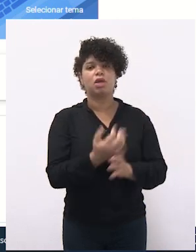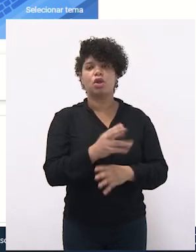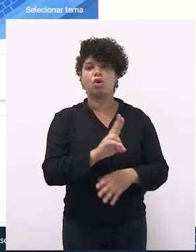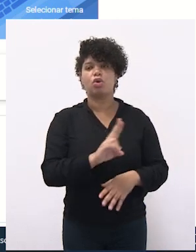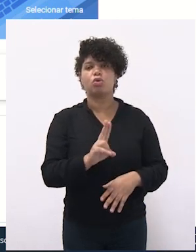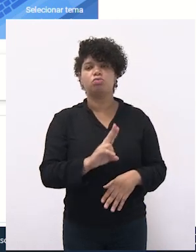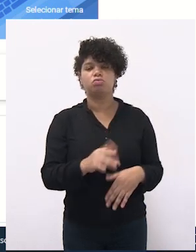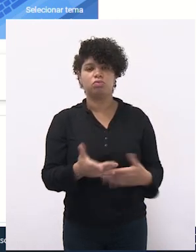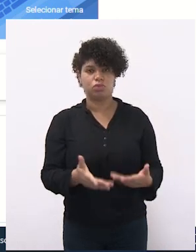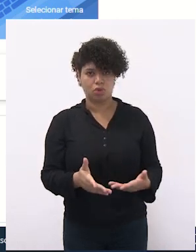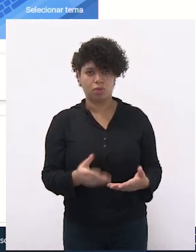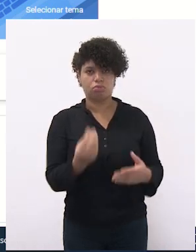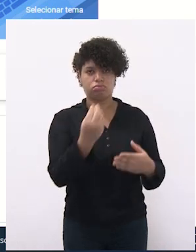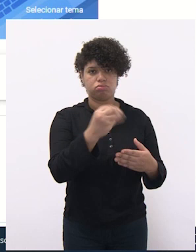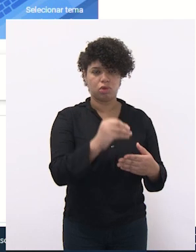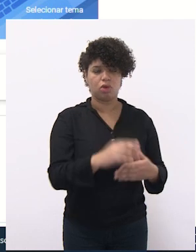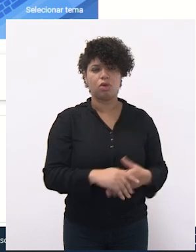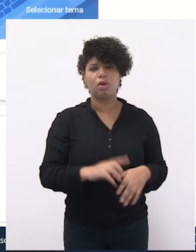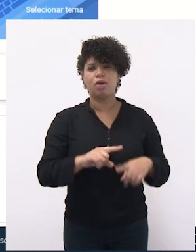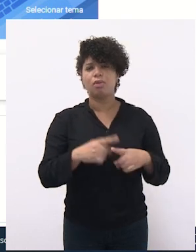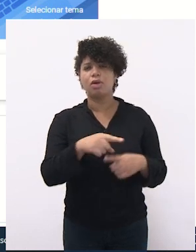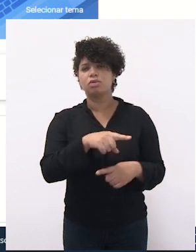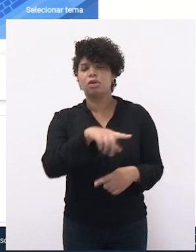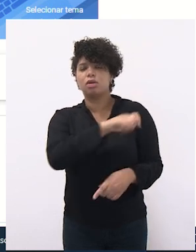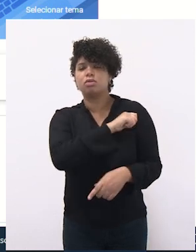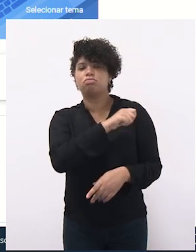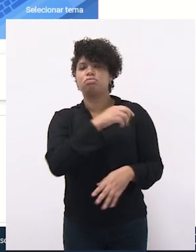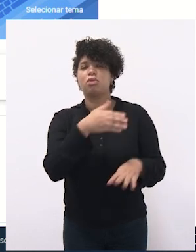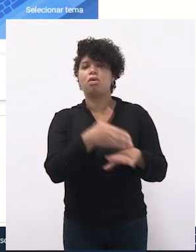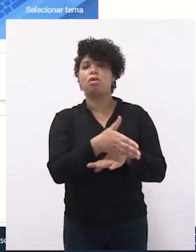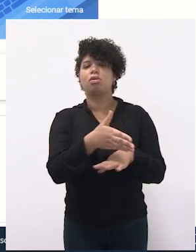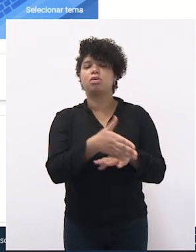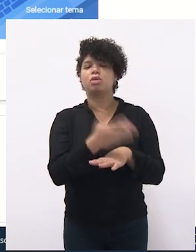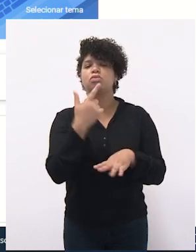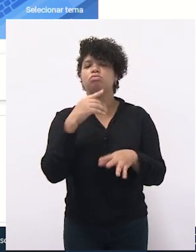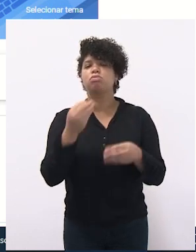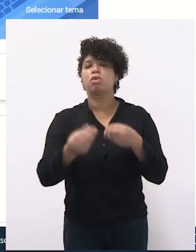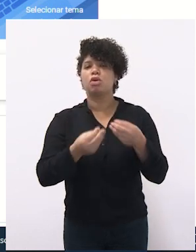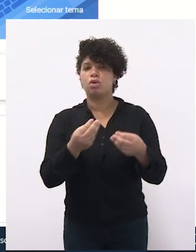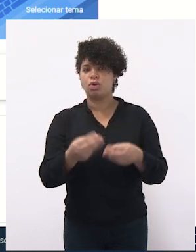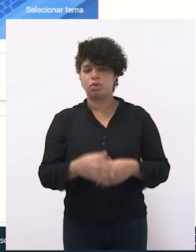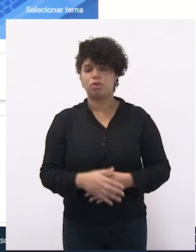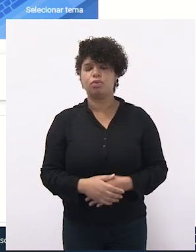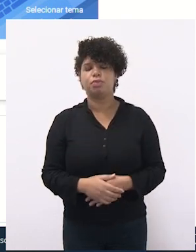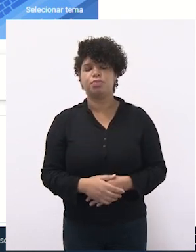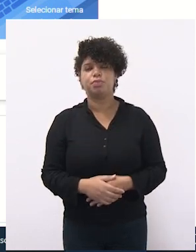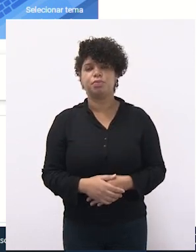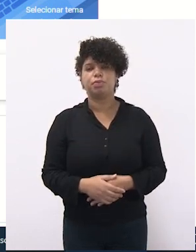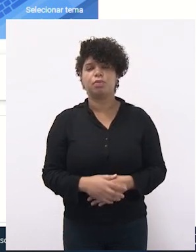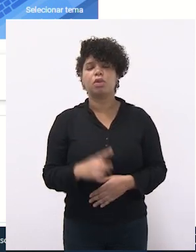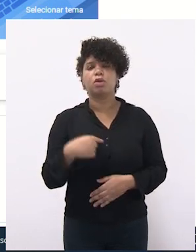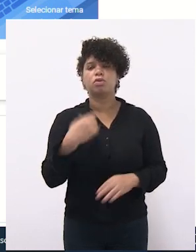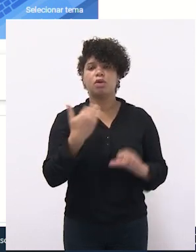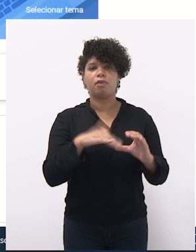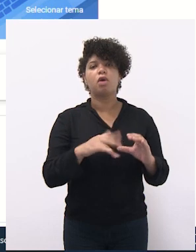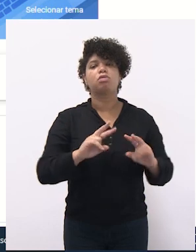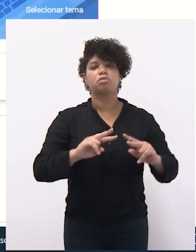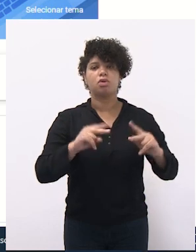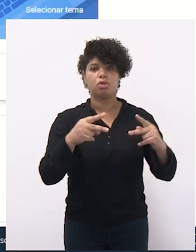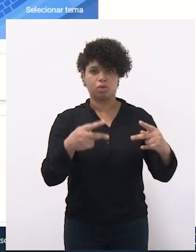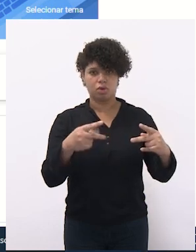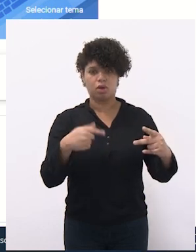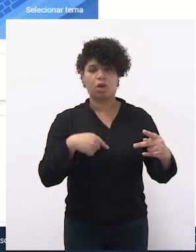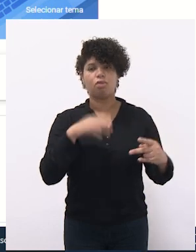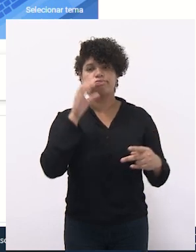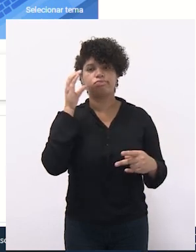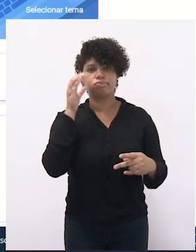E como que a gente faz para que os alunos tenham acesso então a essas turmas? A gente ou envia o link, né, o